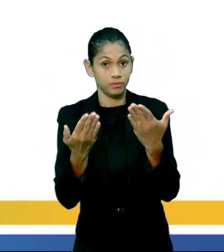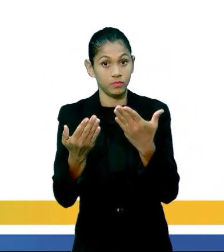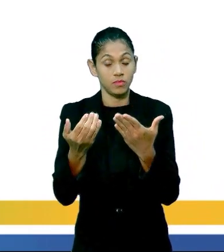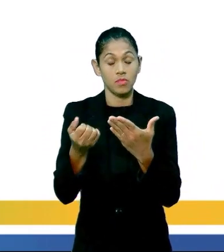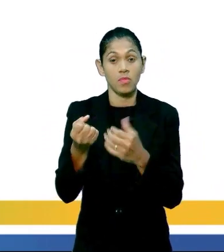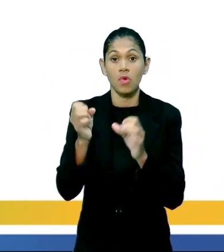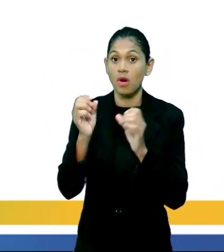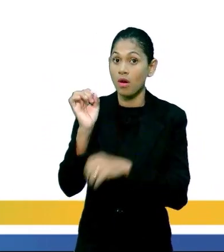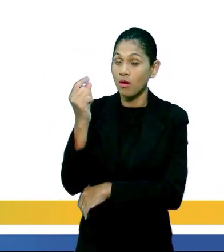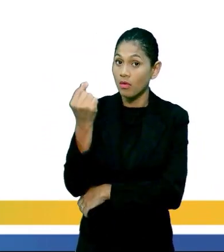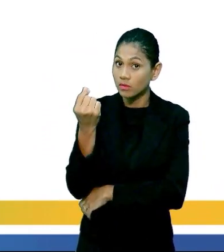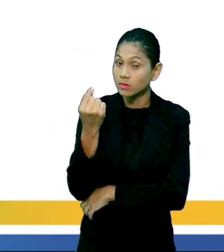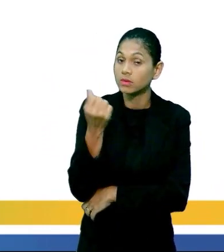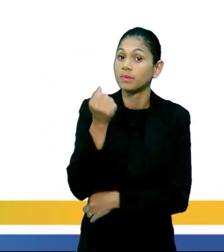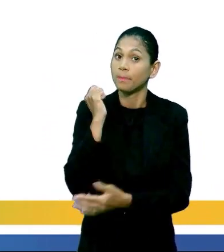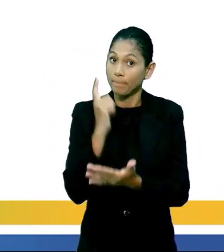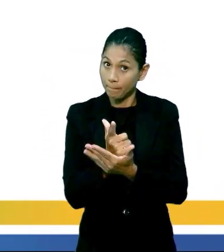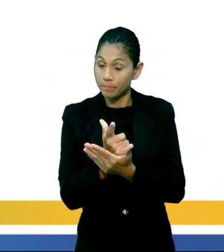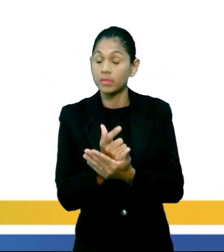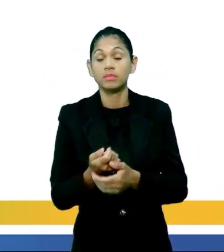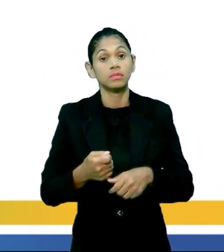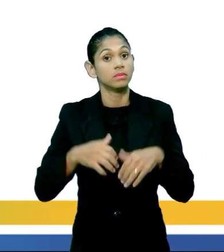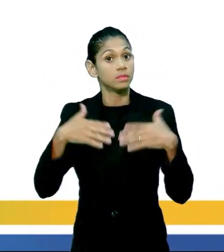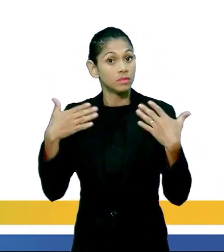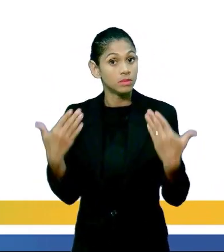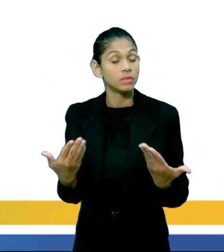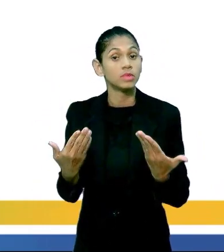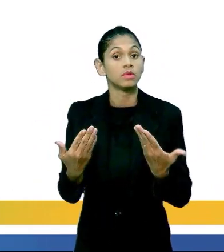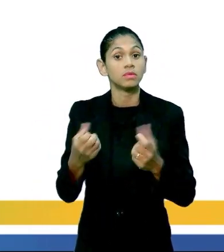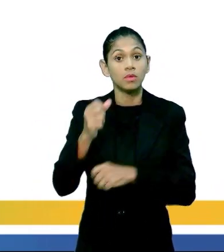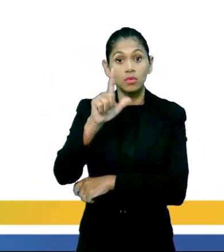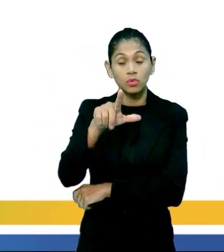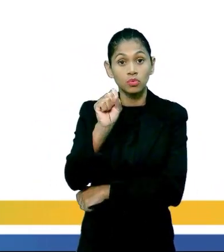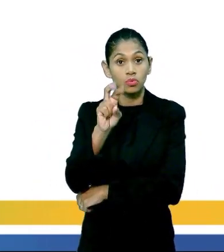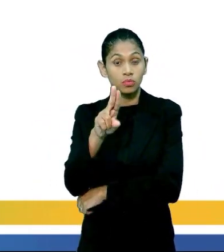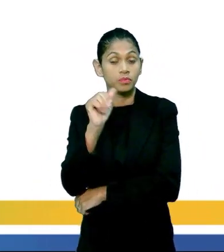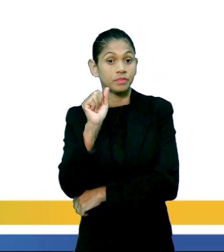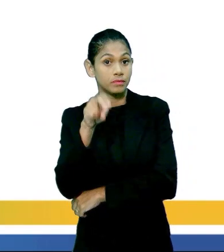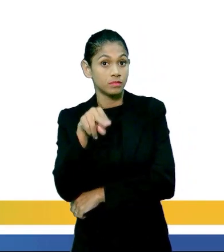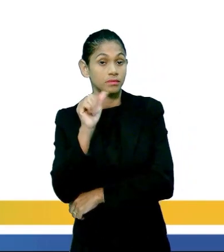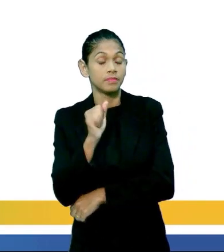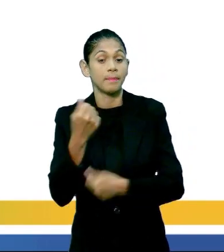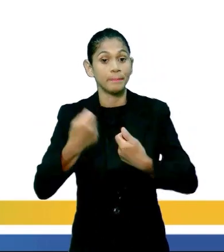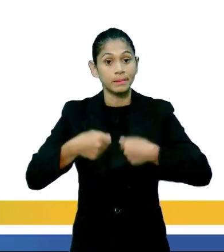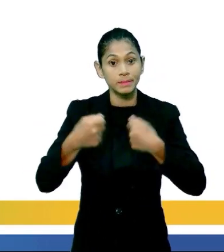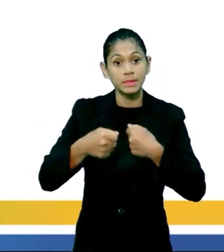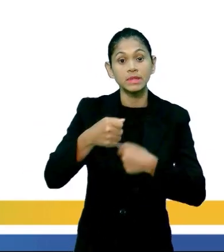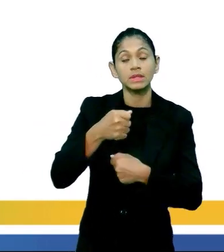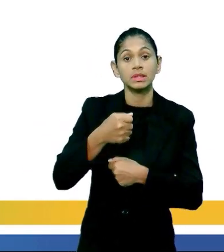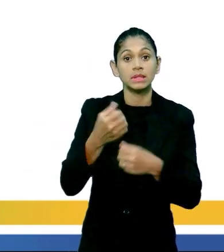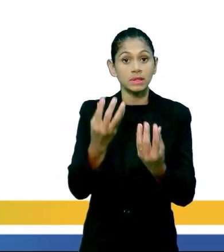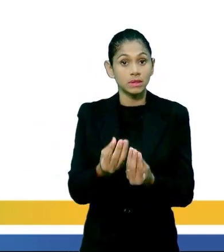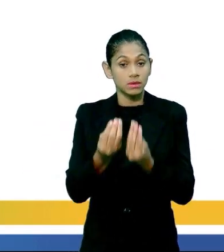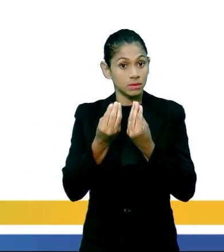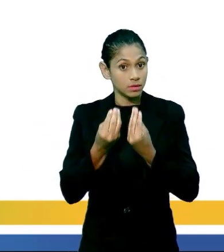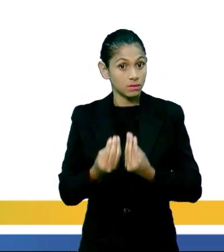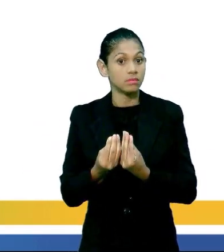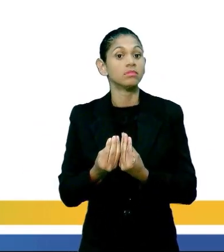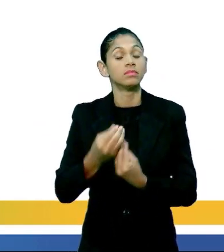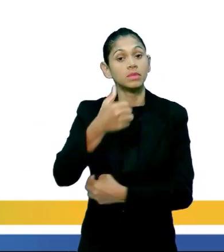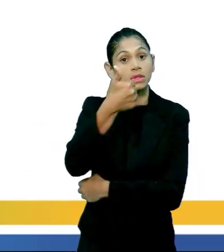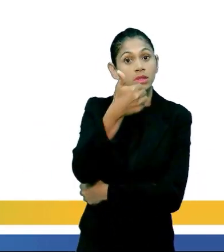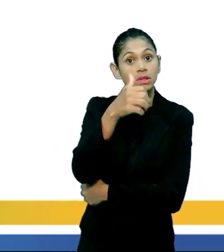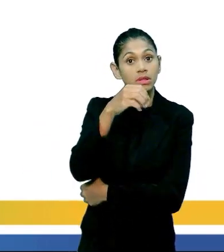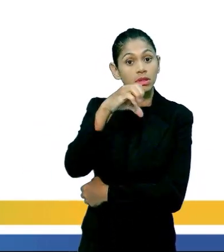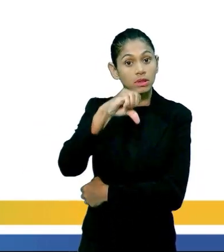deve receber 19/30 do valor da venda. Lucas deve receber